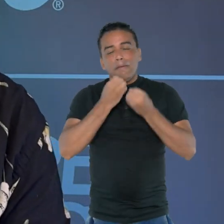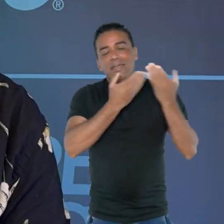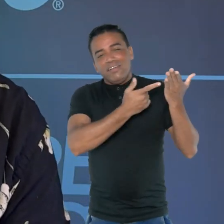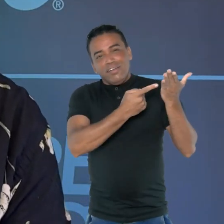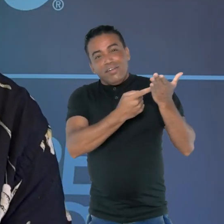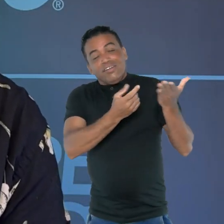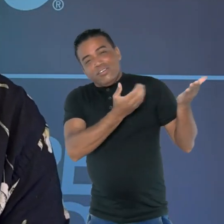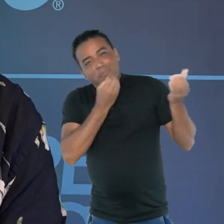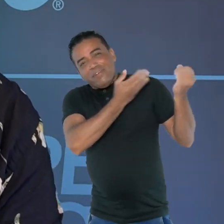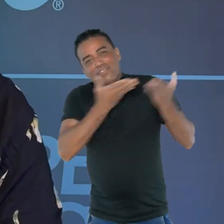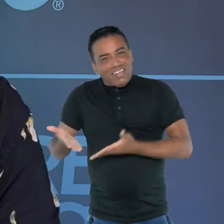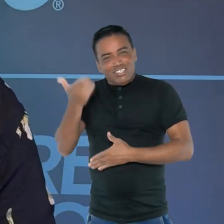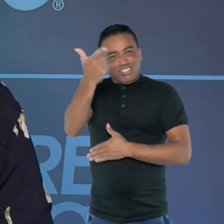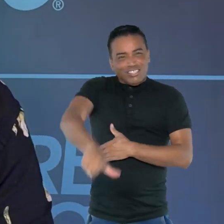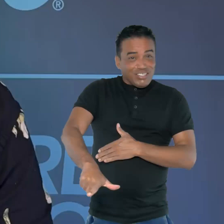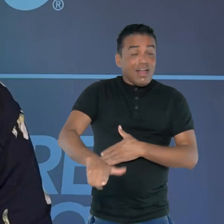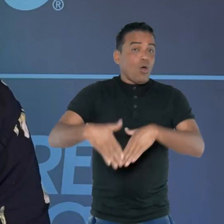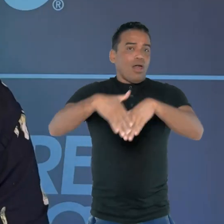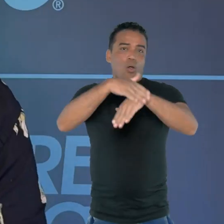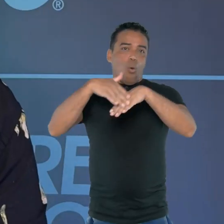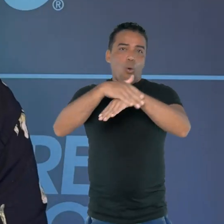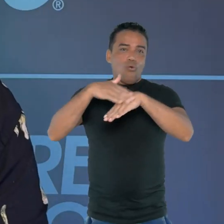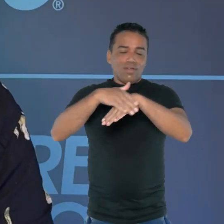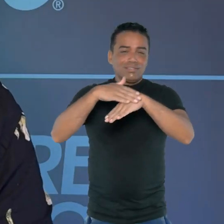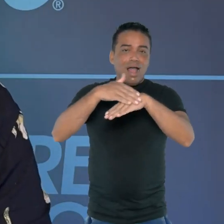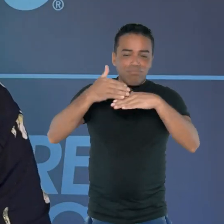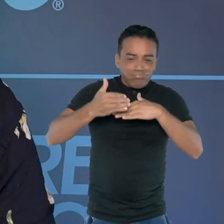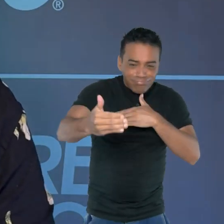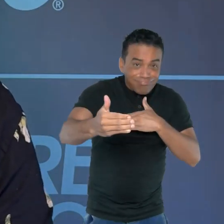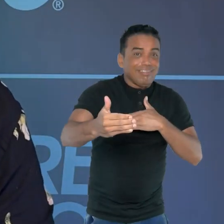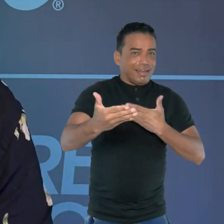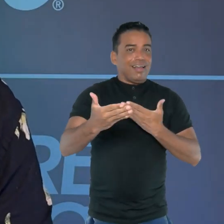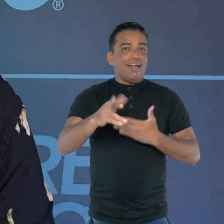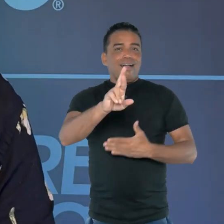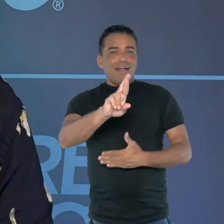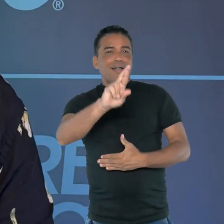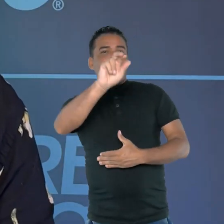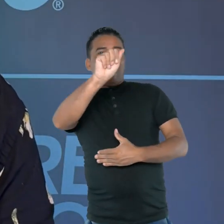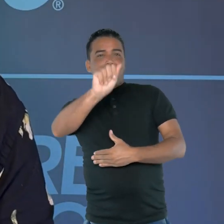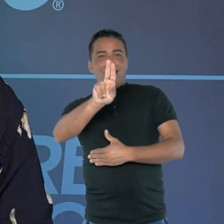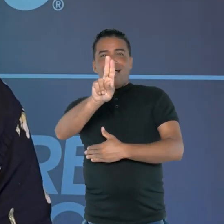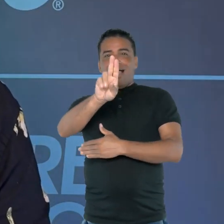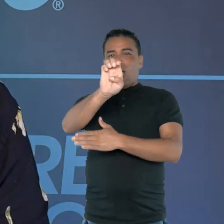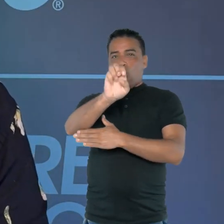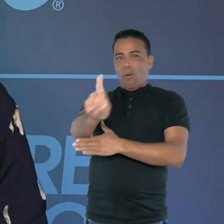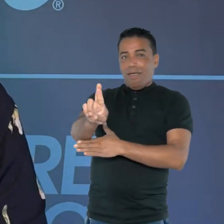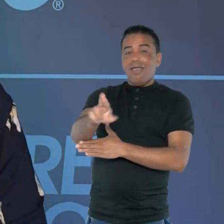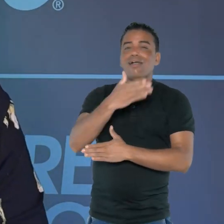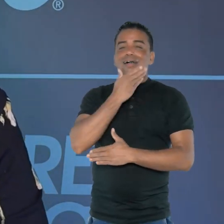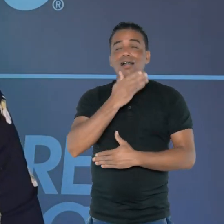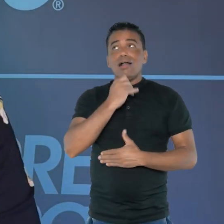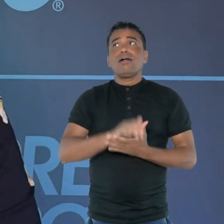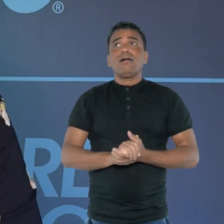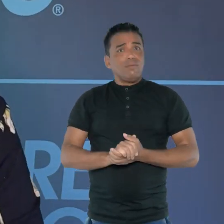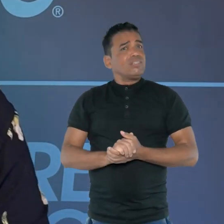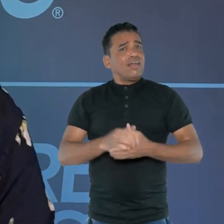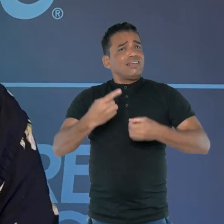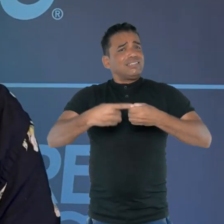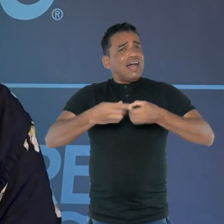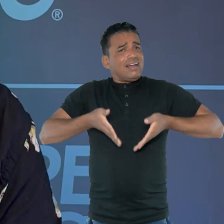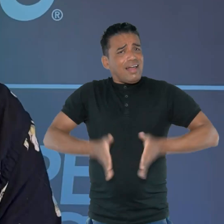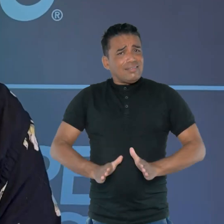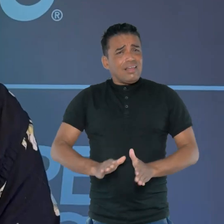Bem-vindos de volta e agora nós vamos conversar a conversa com o Hauer. Hauer, você é mineiro de